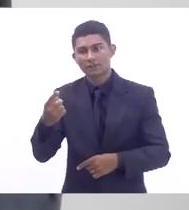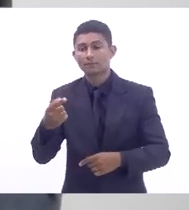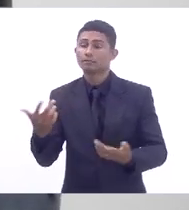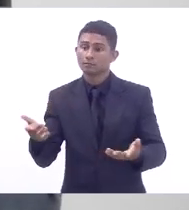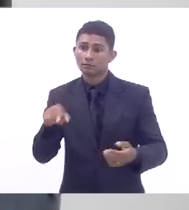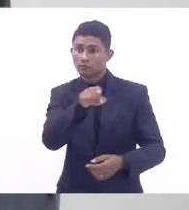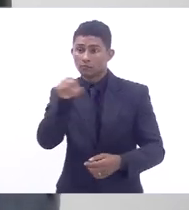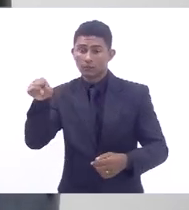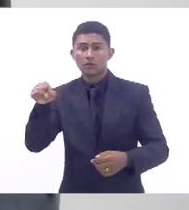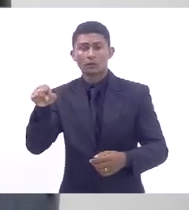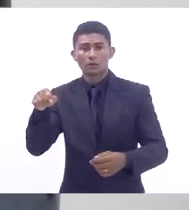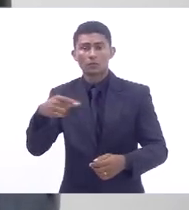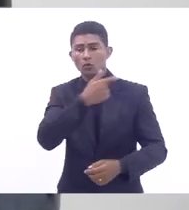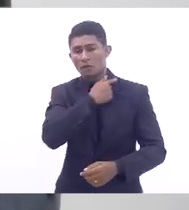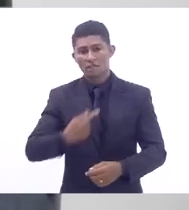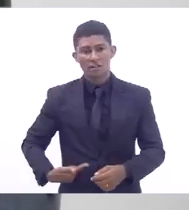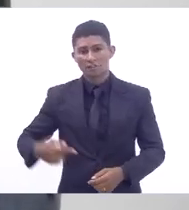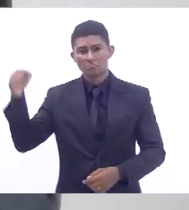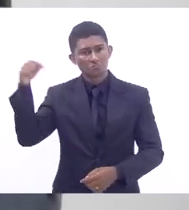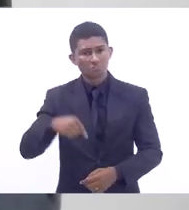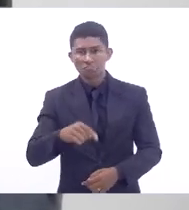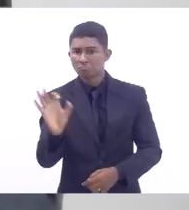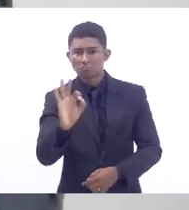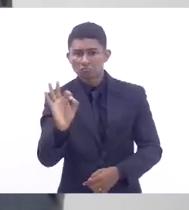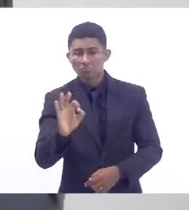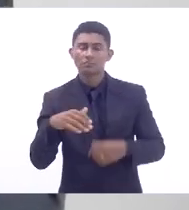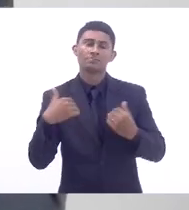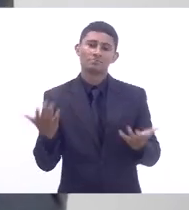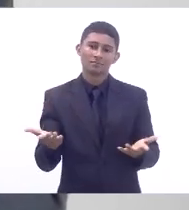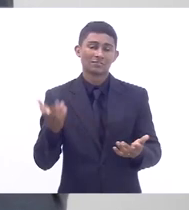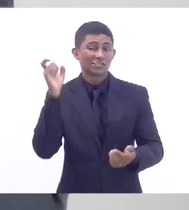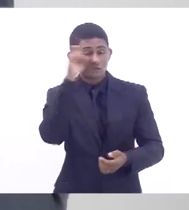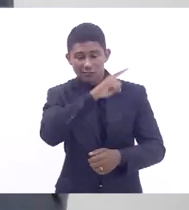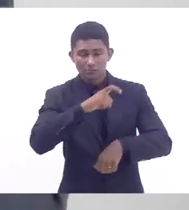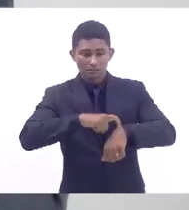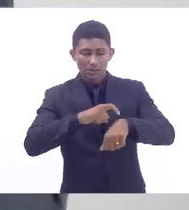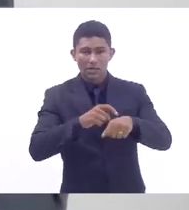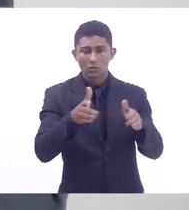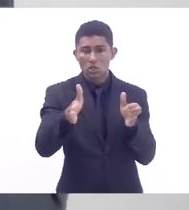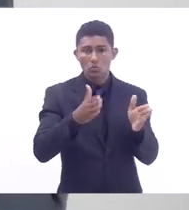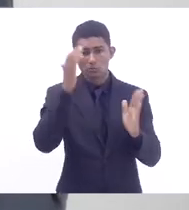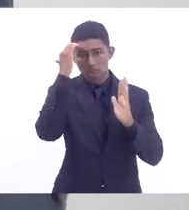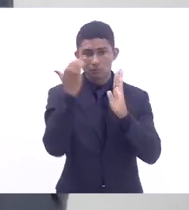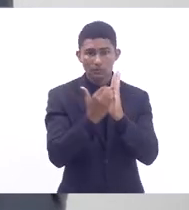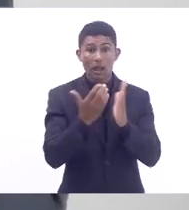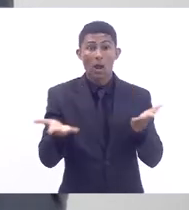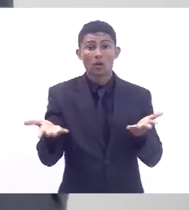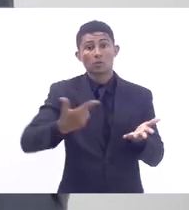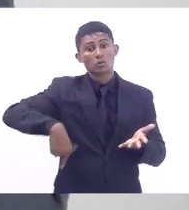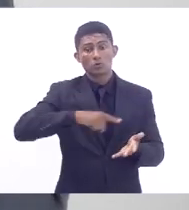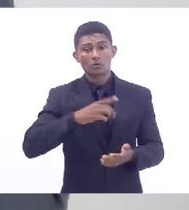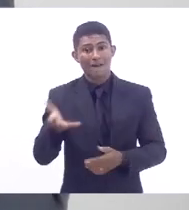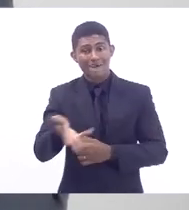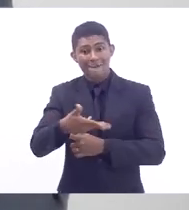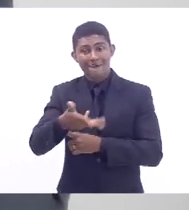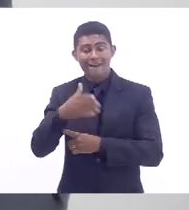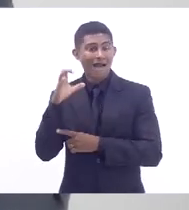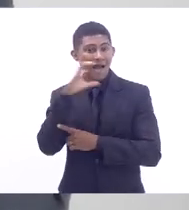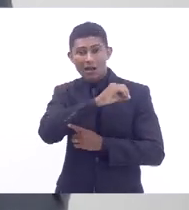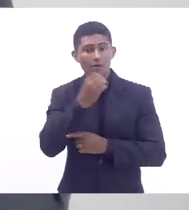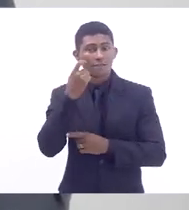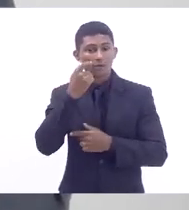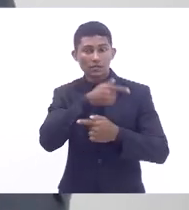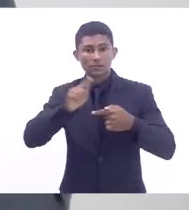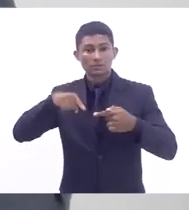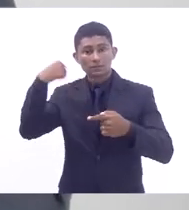movimento que o governo fez não está presente dificultou que os prazos sejam cumpridos Então nós vamos correr para tentar ter uma reunião na semana que vem